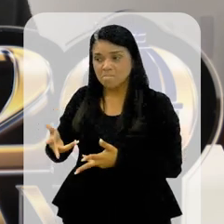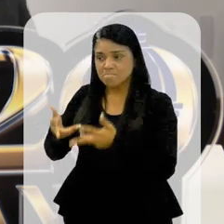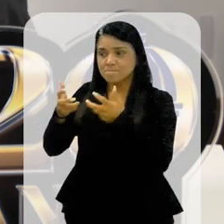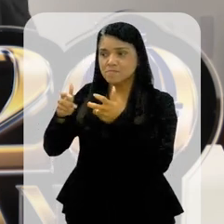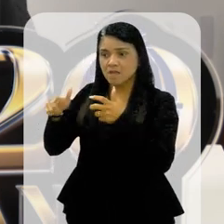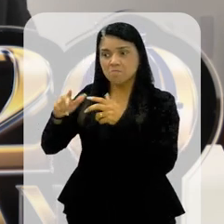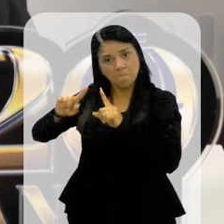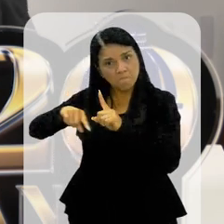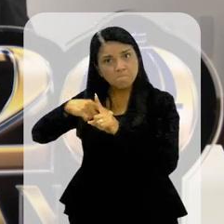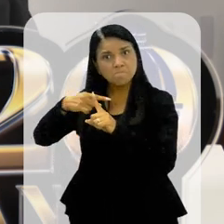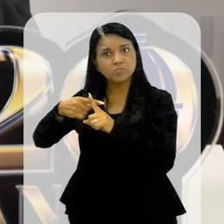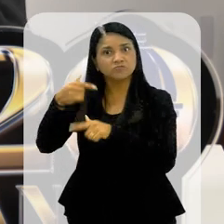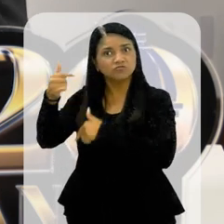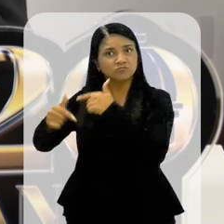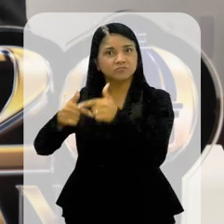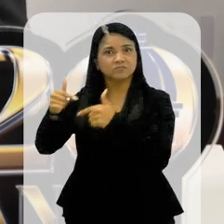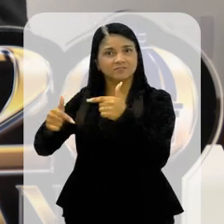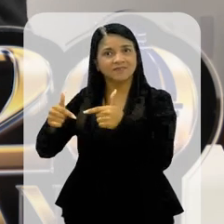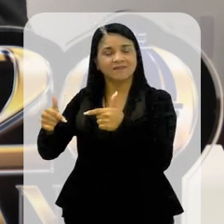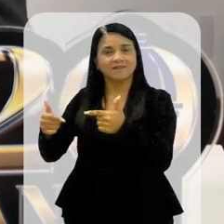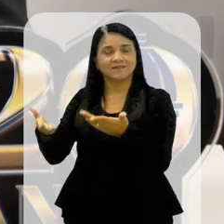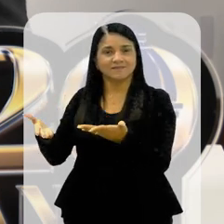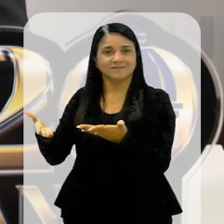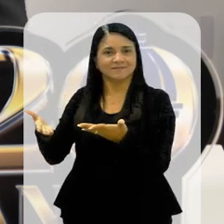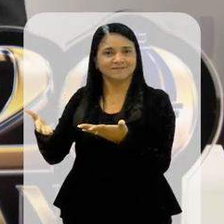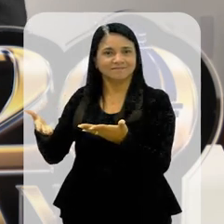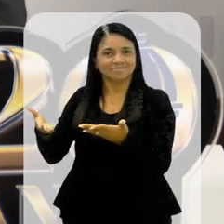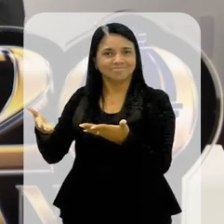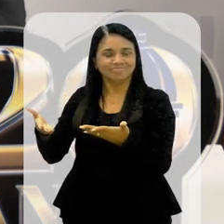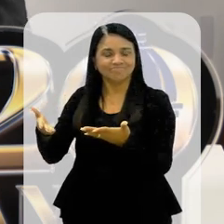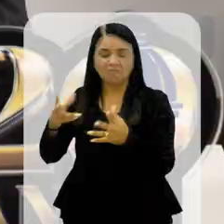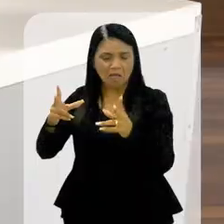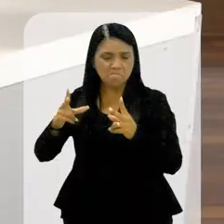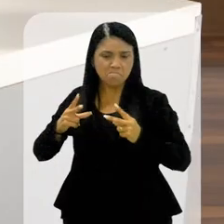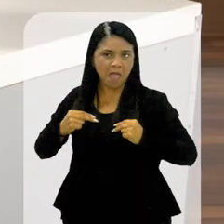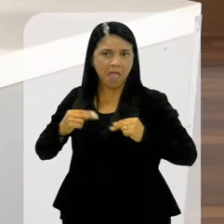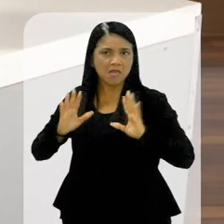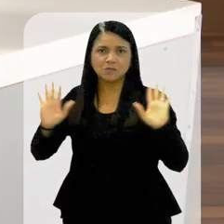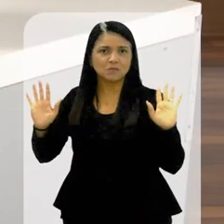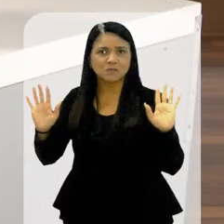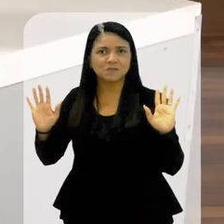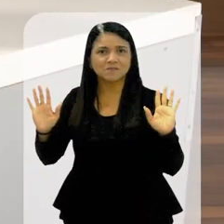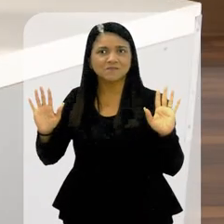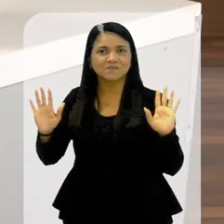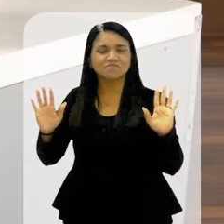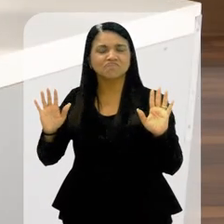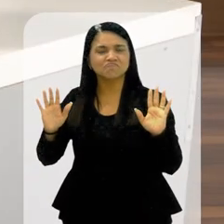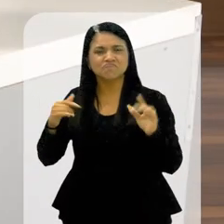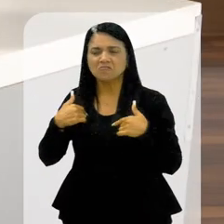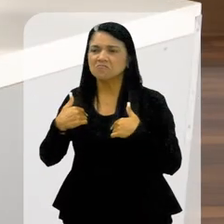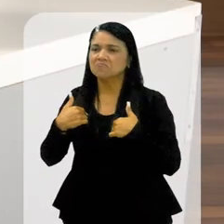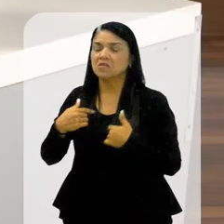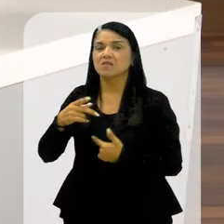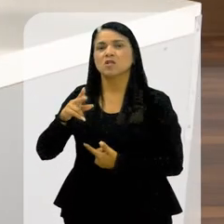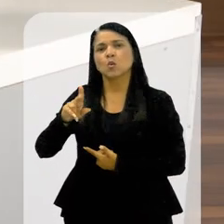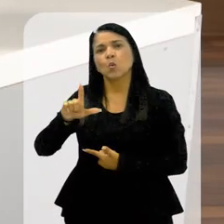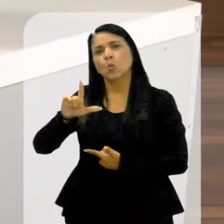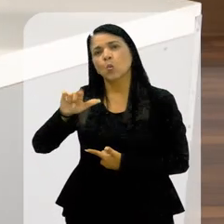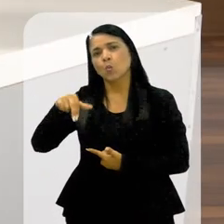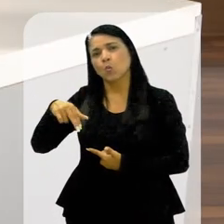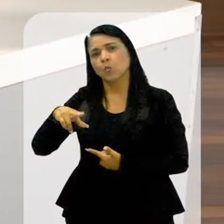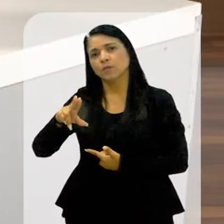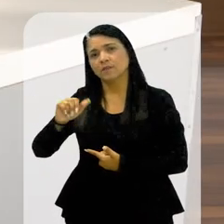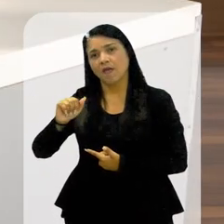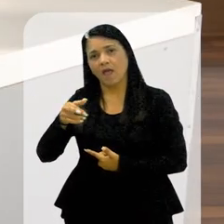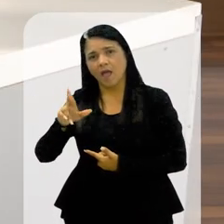quando o trabalho gera resultado positivo. Sim, com certeza. Acho que não vejo demérito nenhum. Vou olhar, vou fazer. E confesso